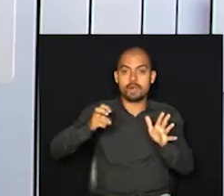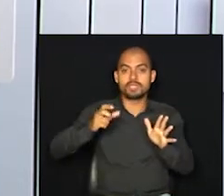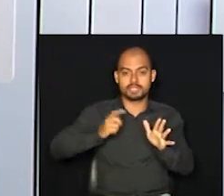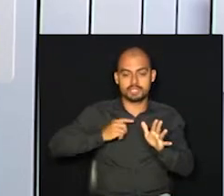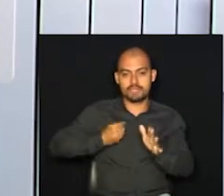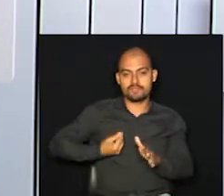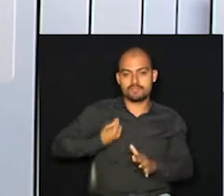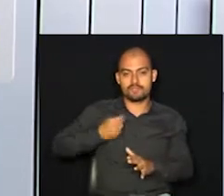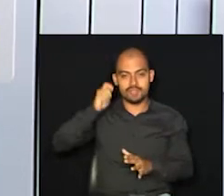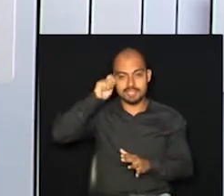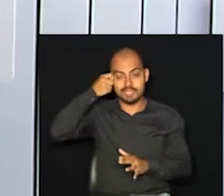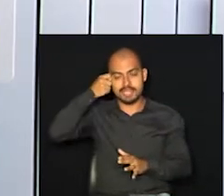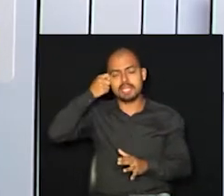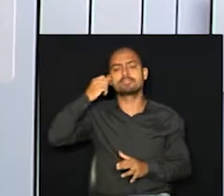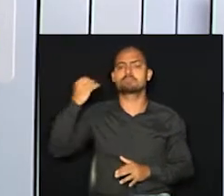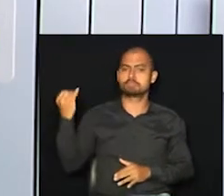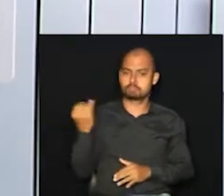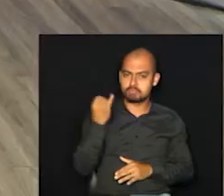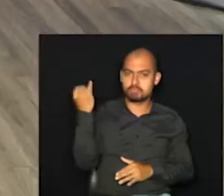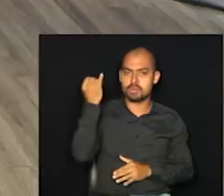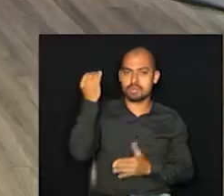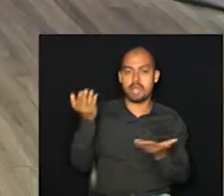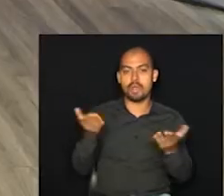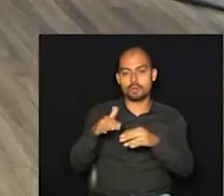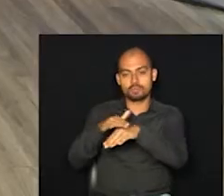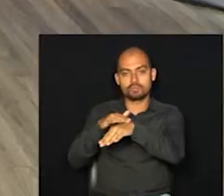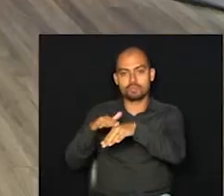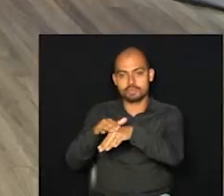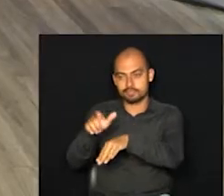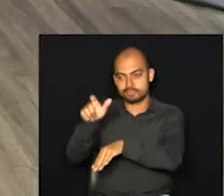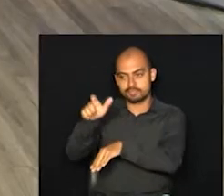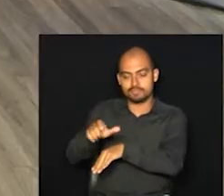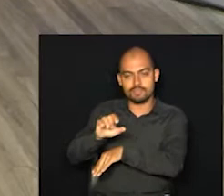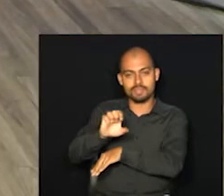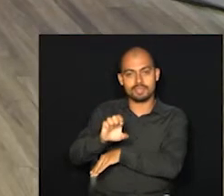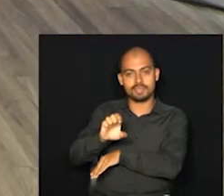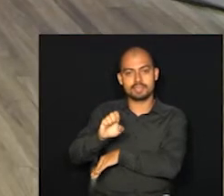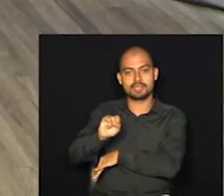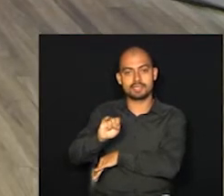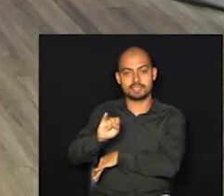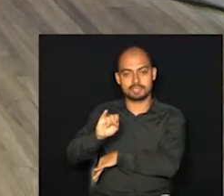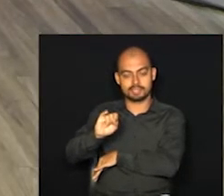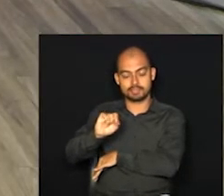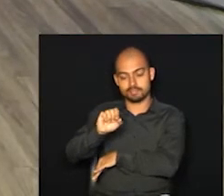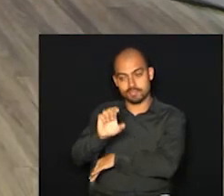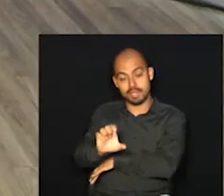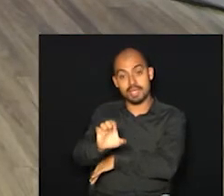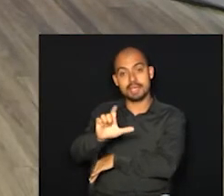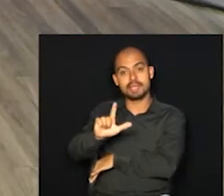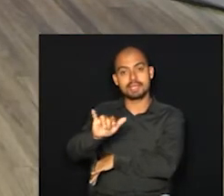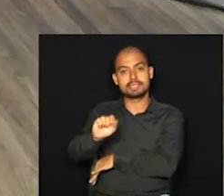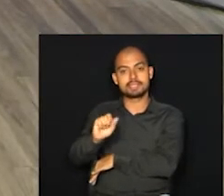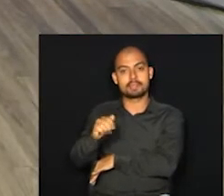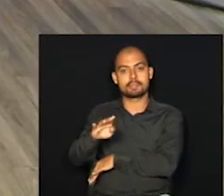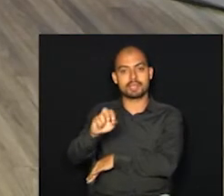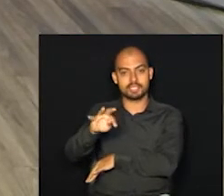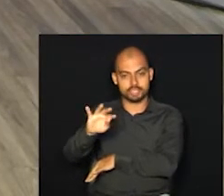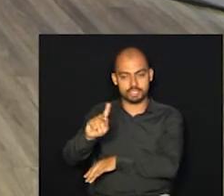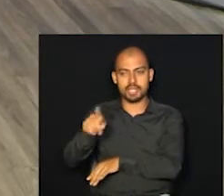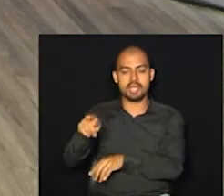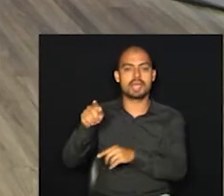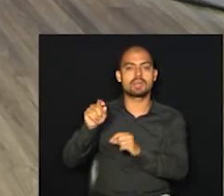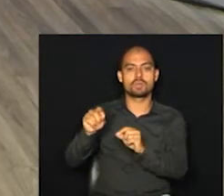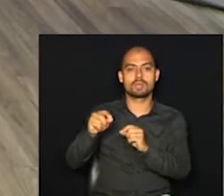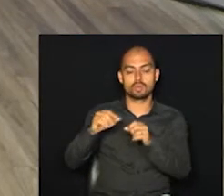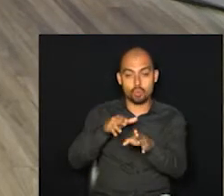Negras Importam. Eu converso agora com a Elizabeth Cardoso, ela que é membro do Conselho de Desenvolvimento da Comunidade Negra